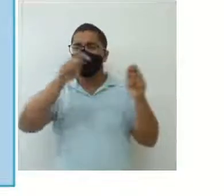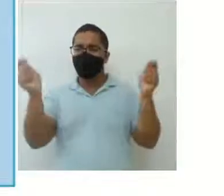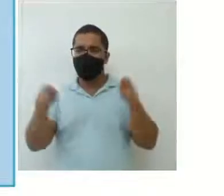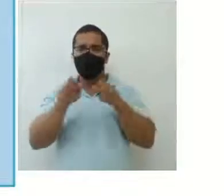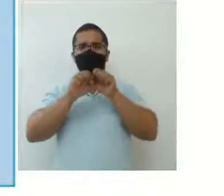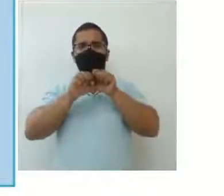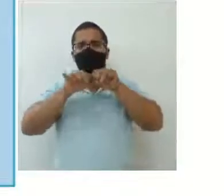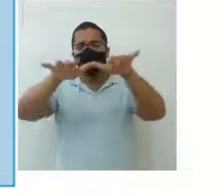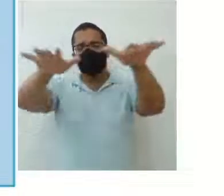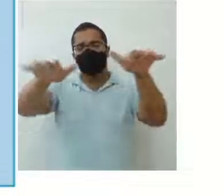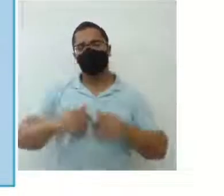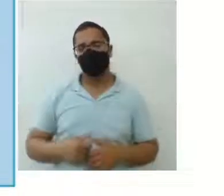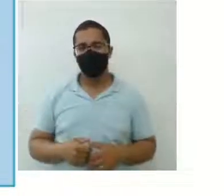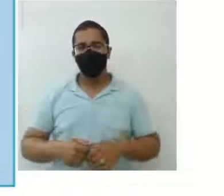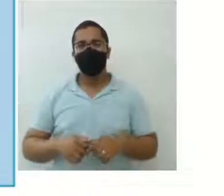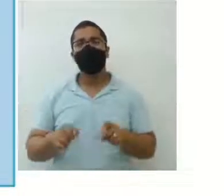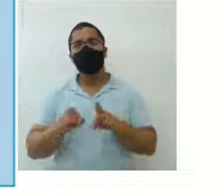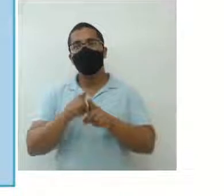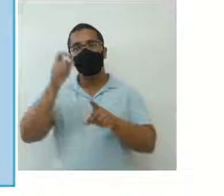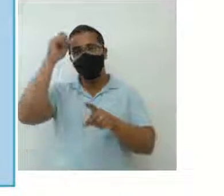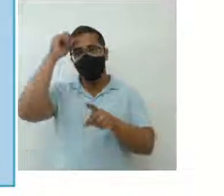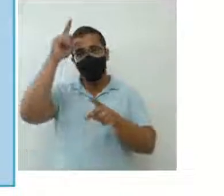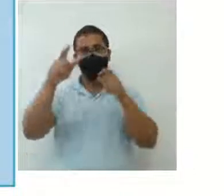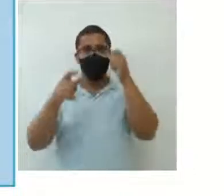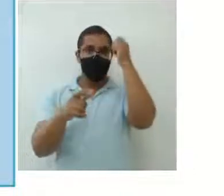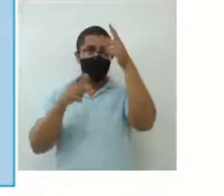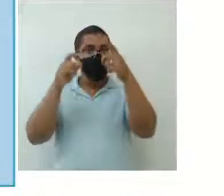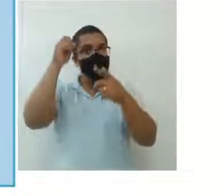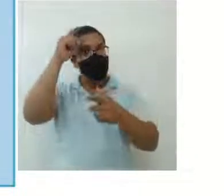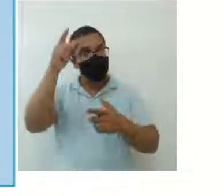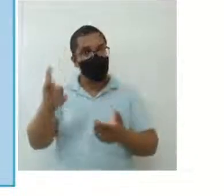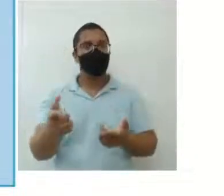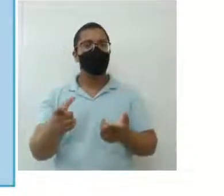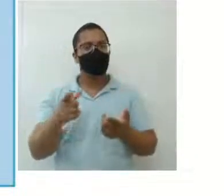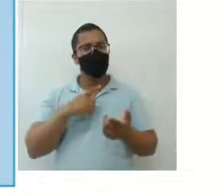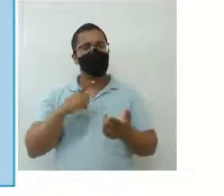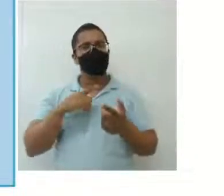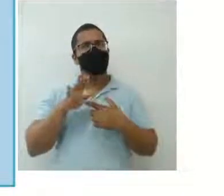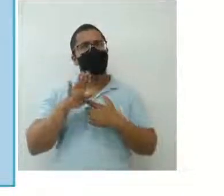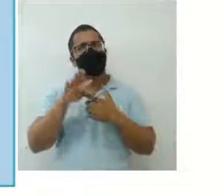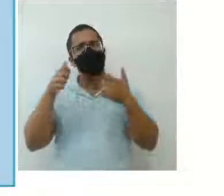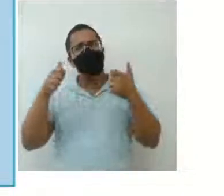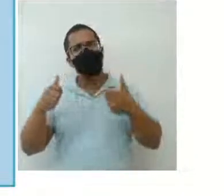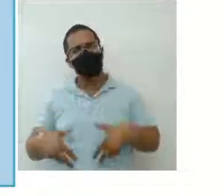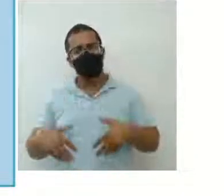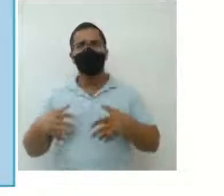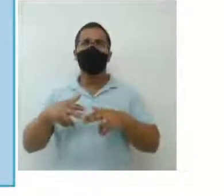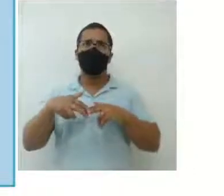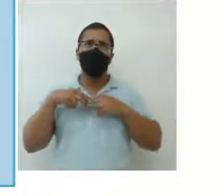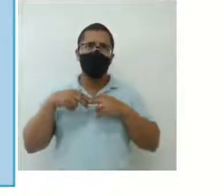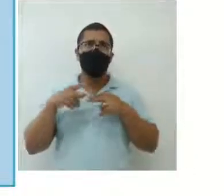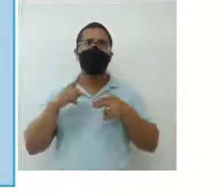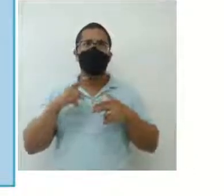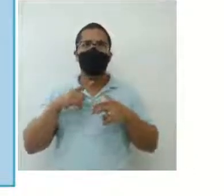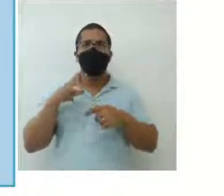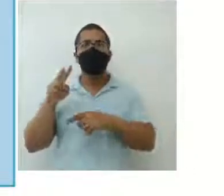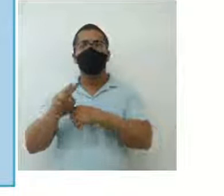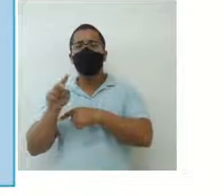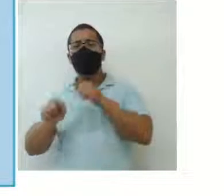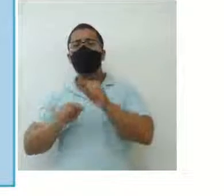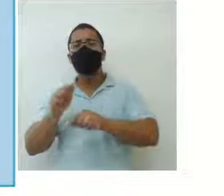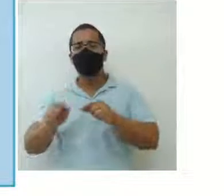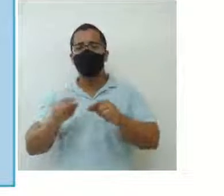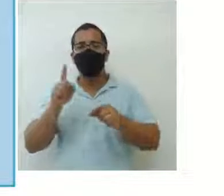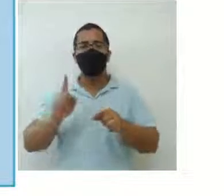vem as questões ideológicas, usado como justificativa. Por quê? Defesa do quê? Aí vem a questão da